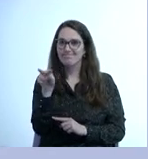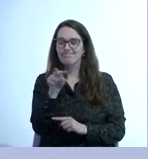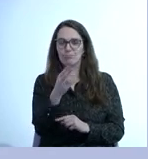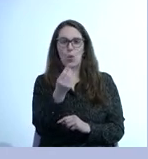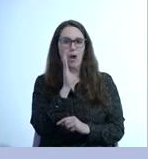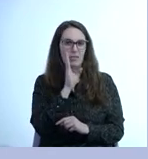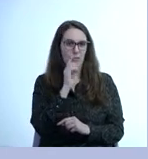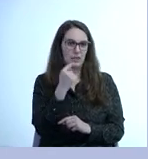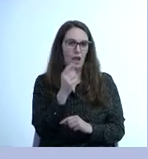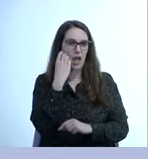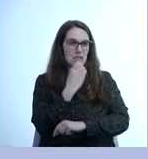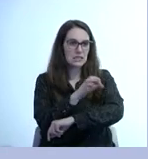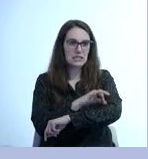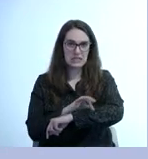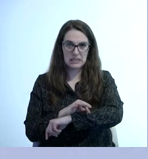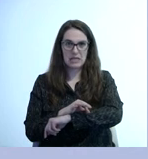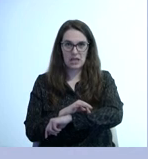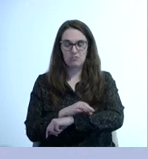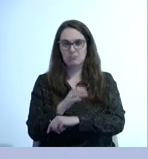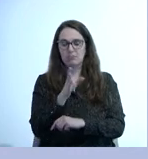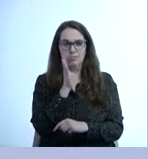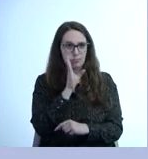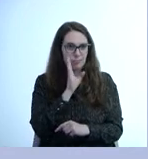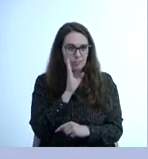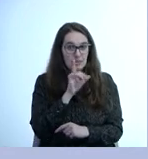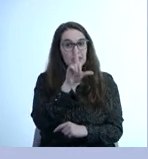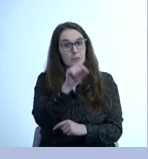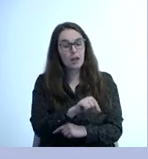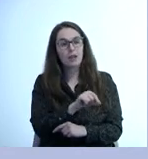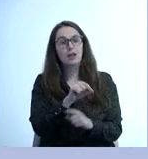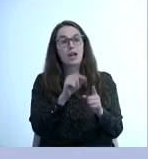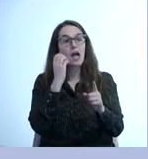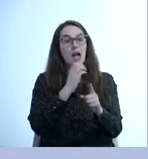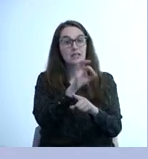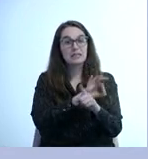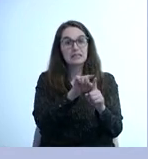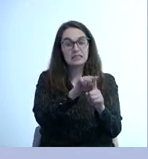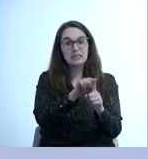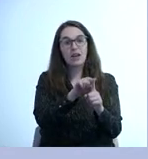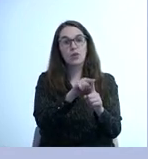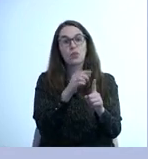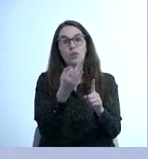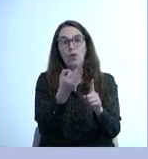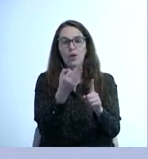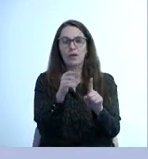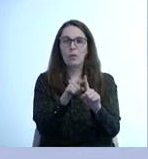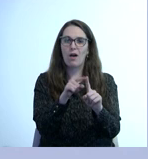atentamente a produção da obra de Álvaro Siza, como também Álvaro Siza acabou por estar presente numa série